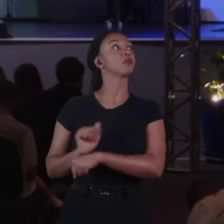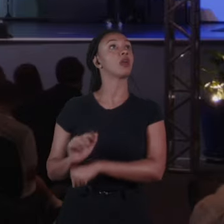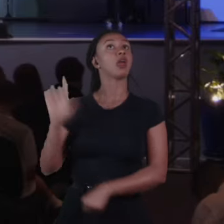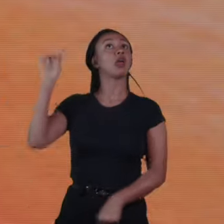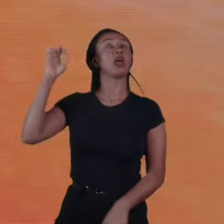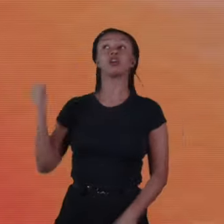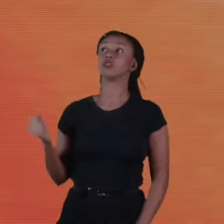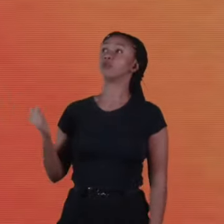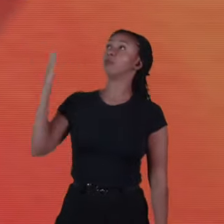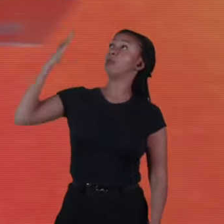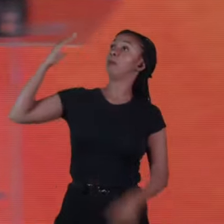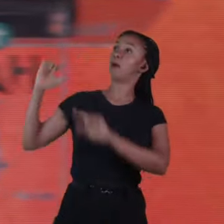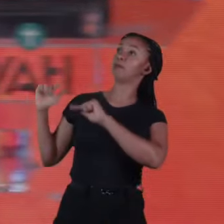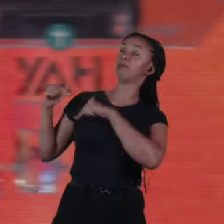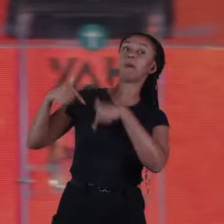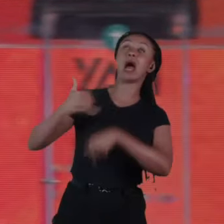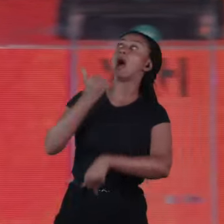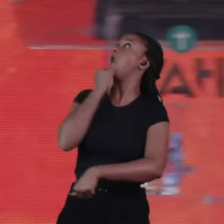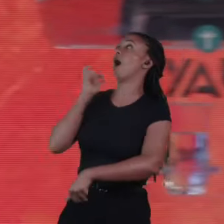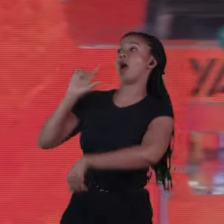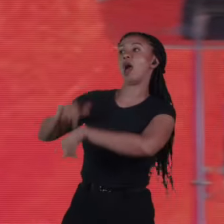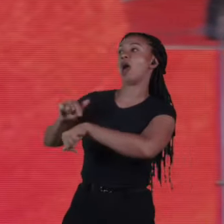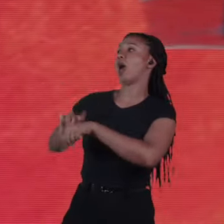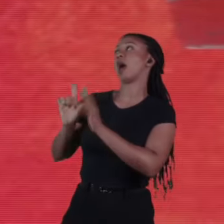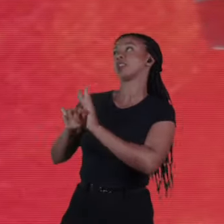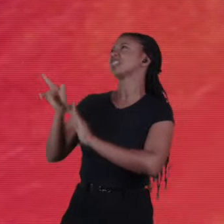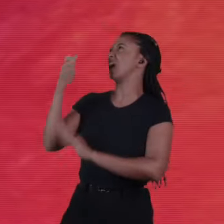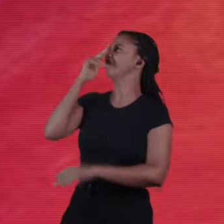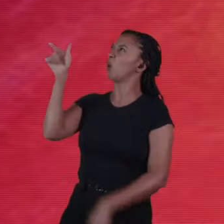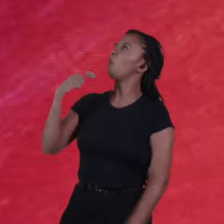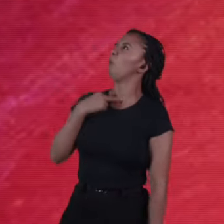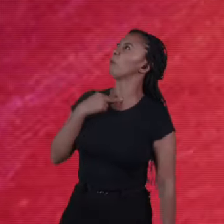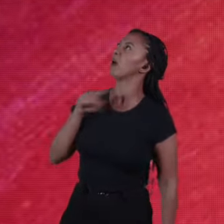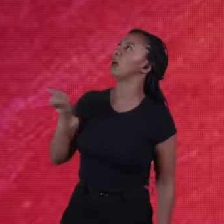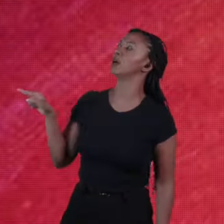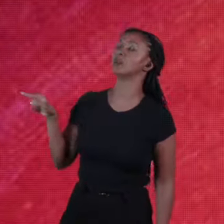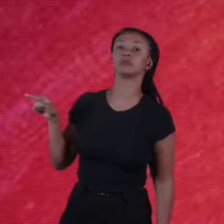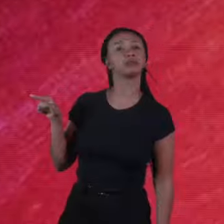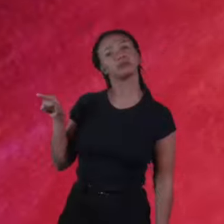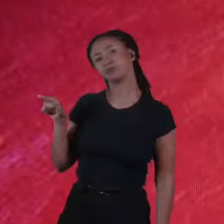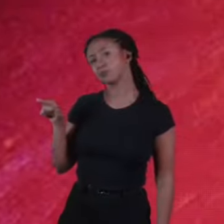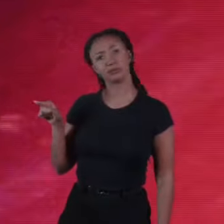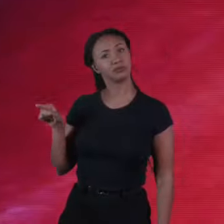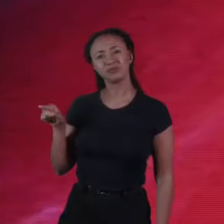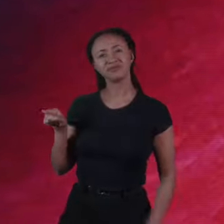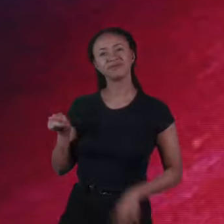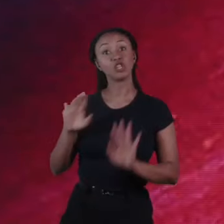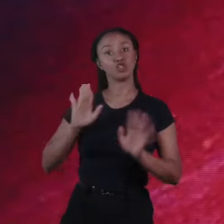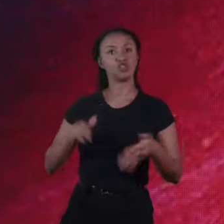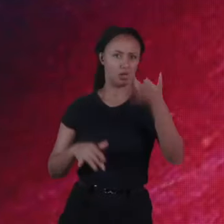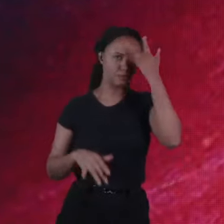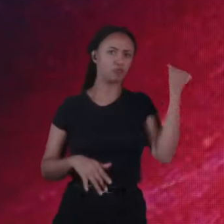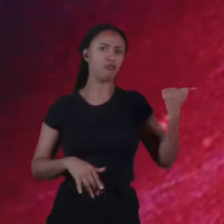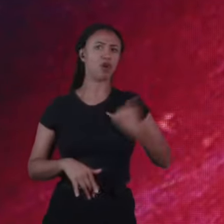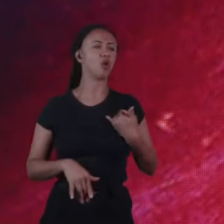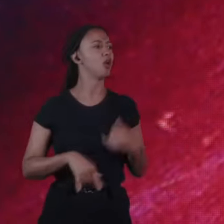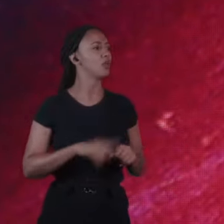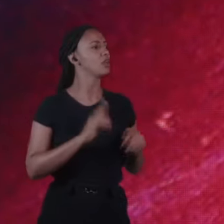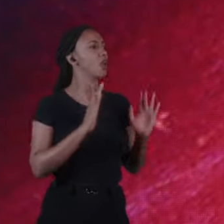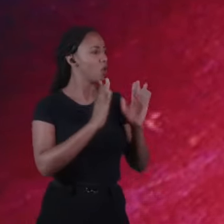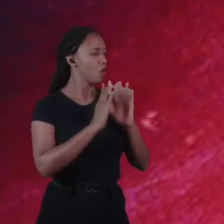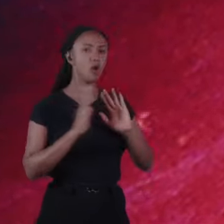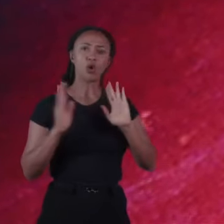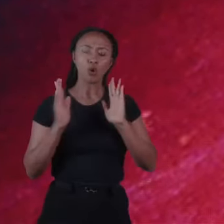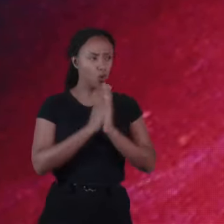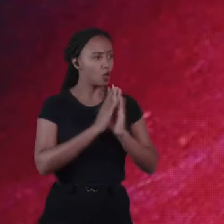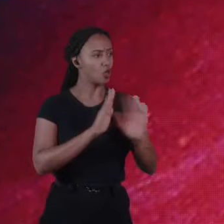Deus haja, e ele está atrasado porque está cuidando de outras pessoas. Já vi gente dizendo assim: você já orou por isso? Não,